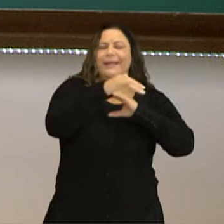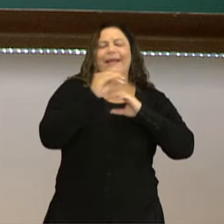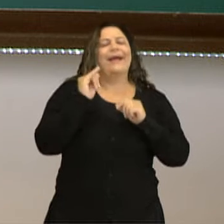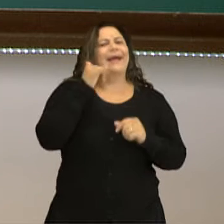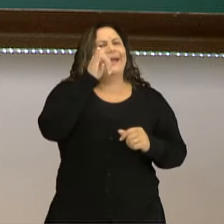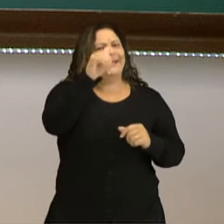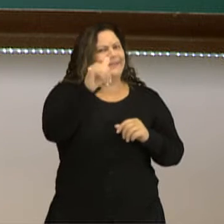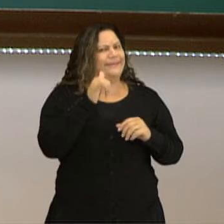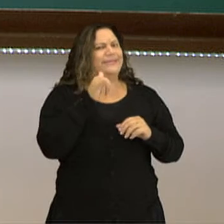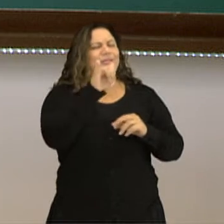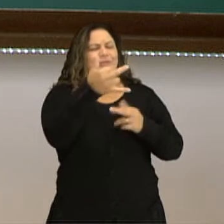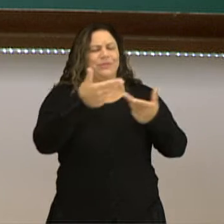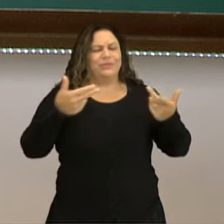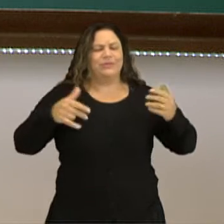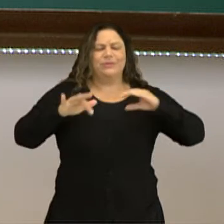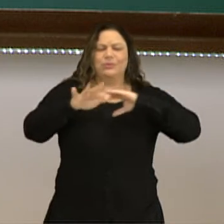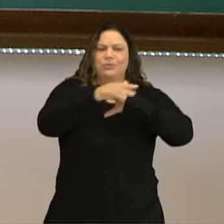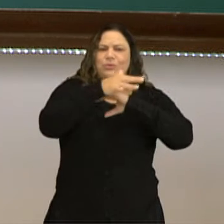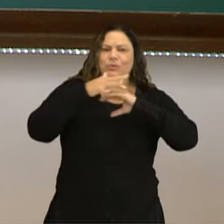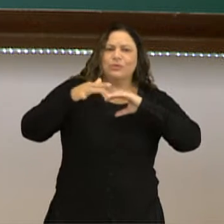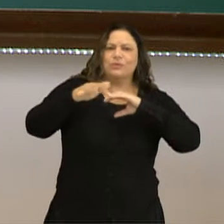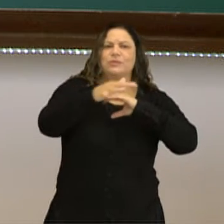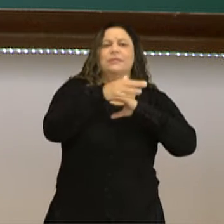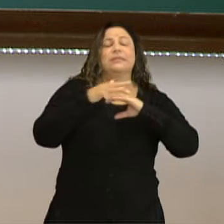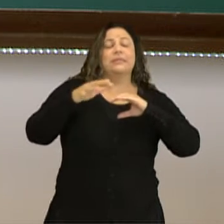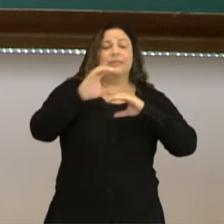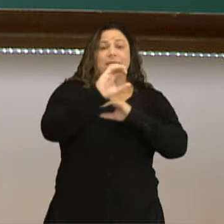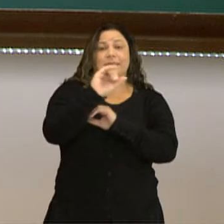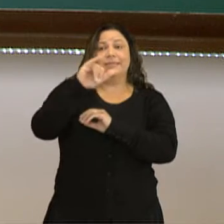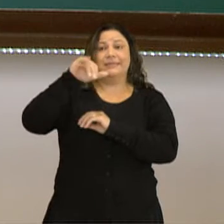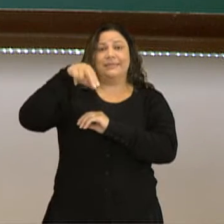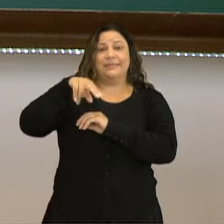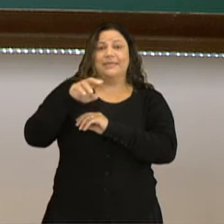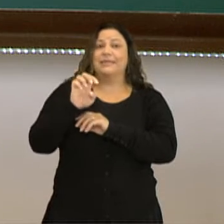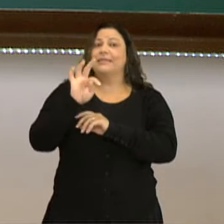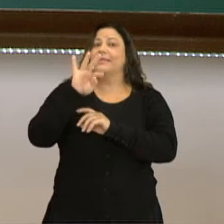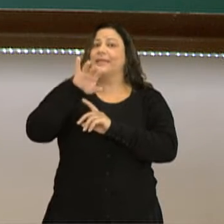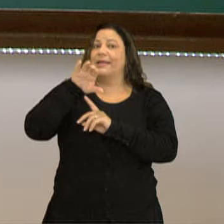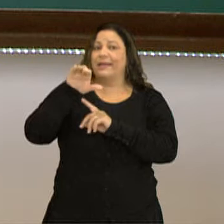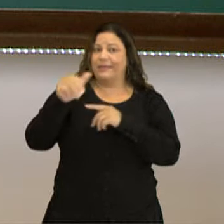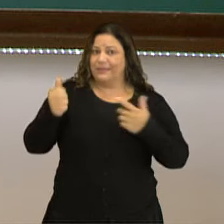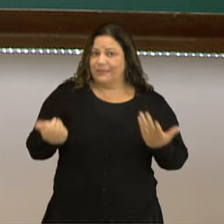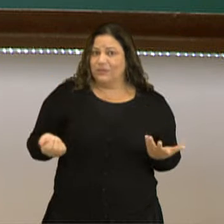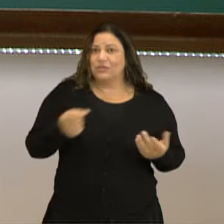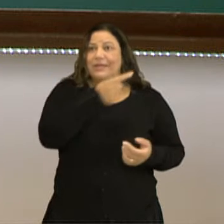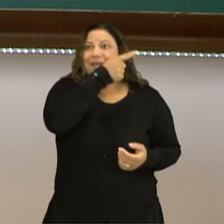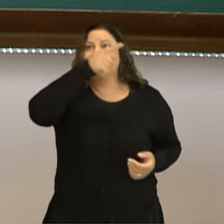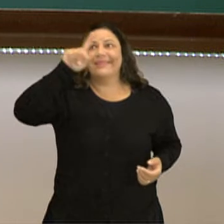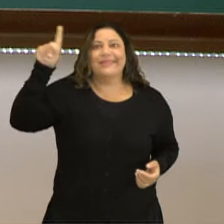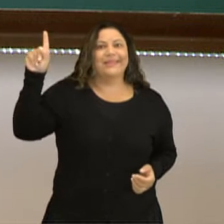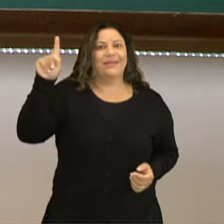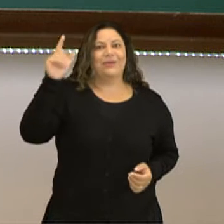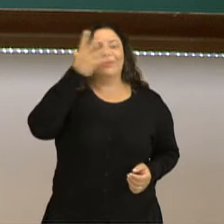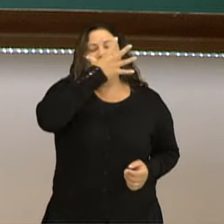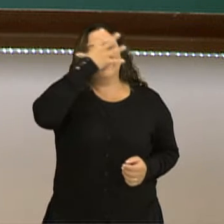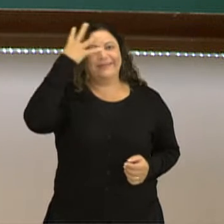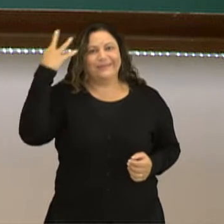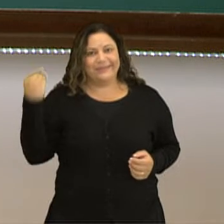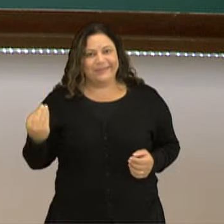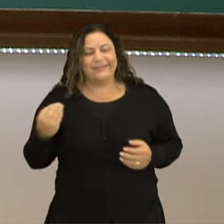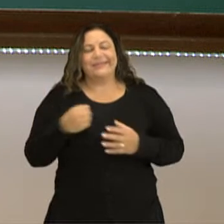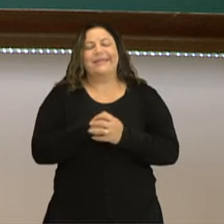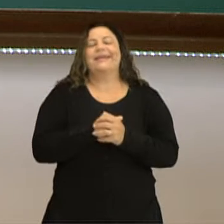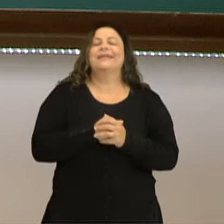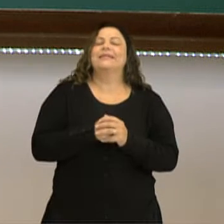energia da vibração. Essa energia é a energia cinética do movimento. Pessoal, não esqueça, tá? A energia